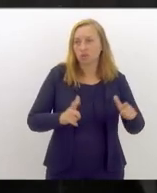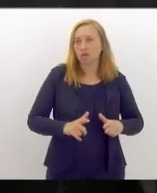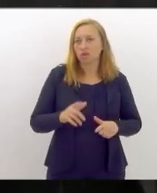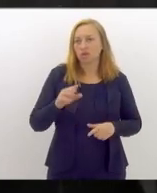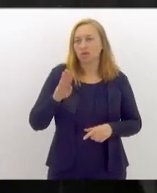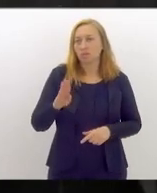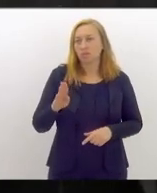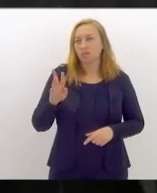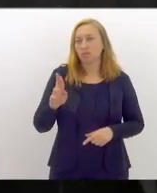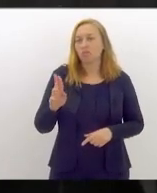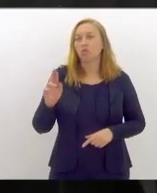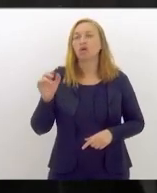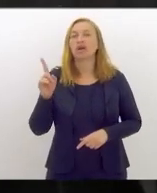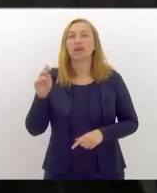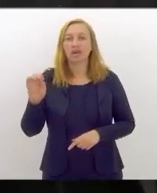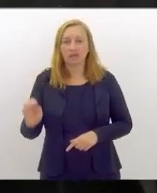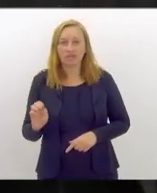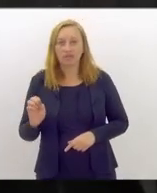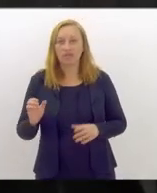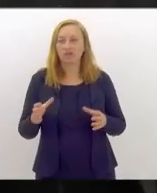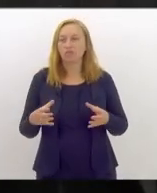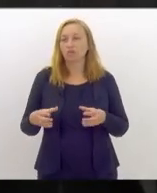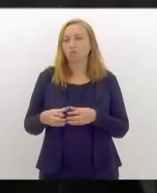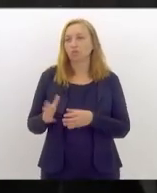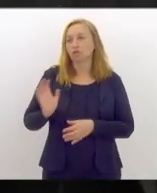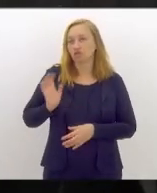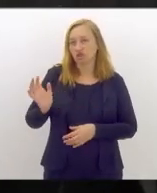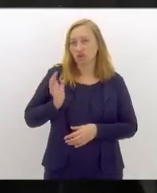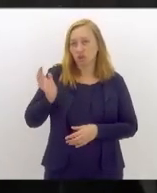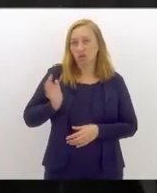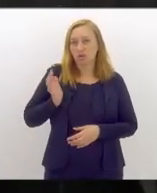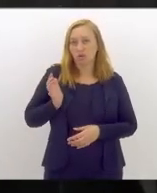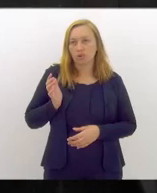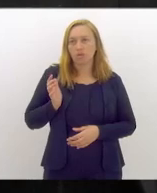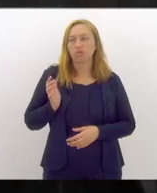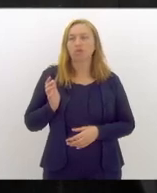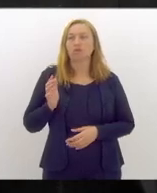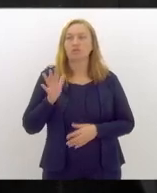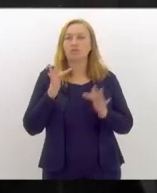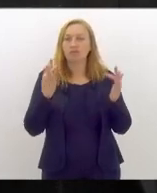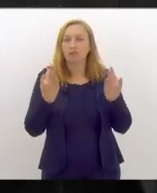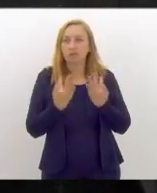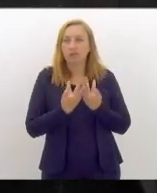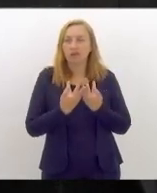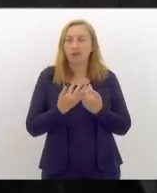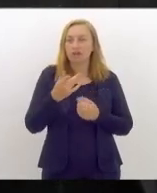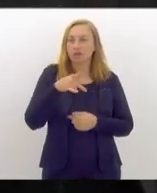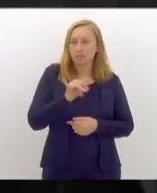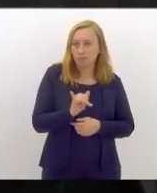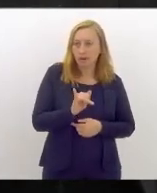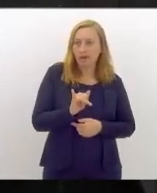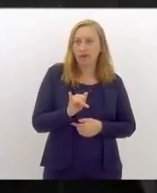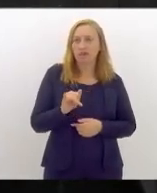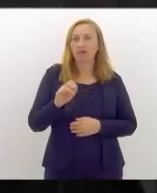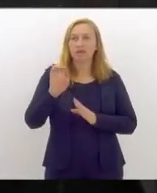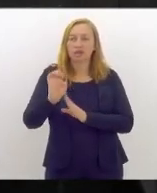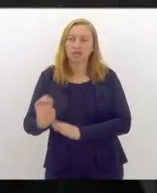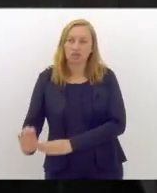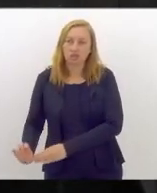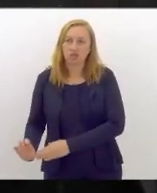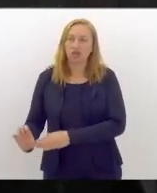ótica burguesa classe média Claro com intenção família de Páscoa Paz de esquerda